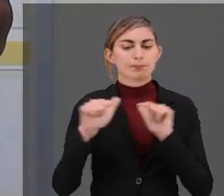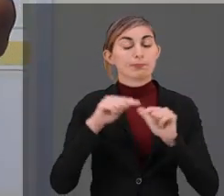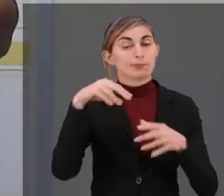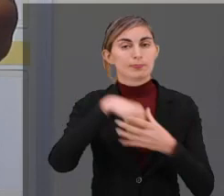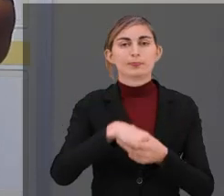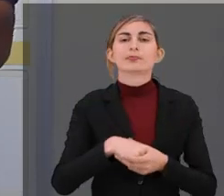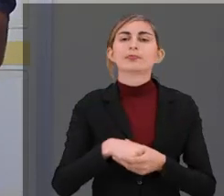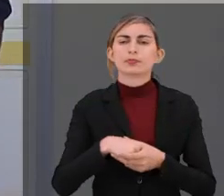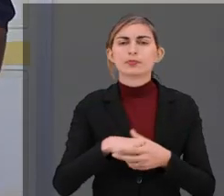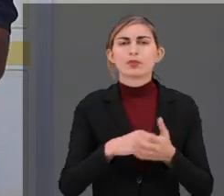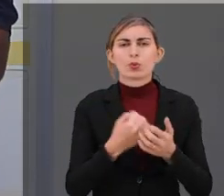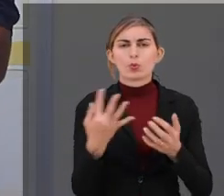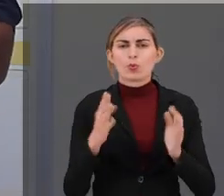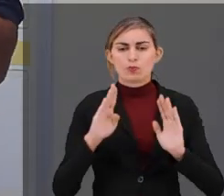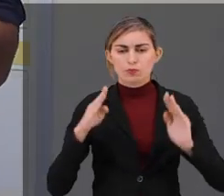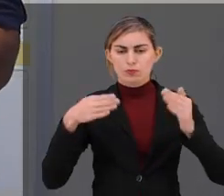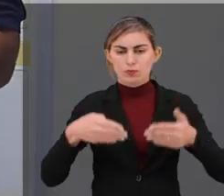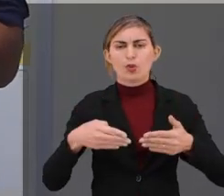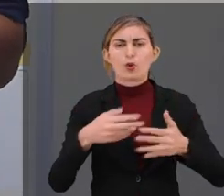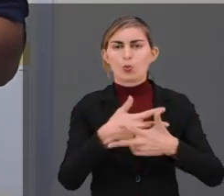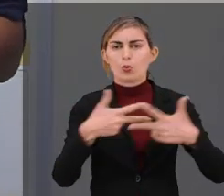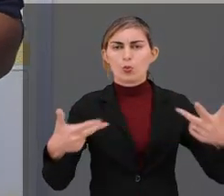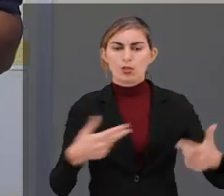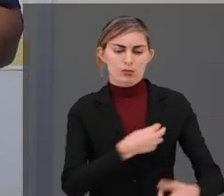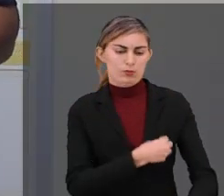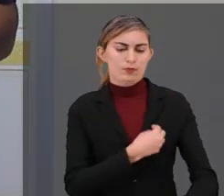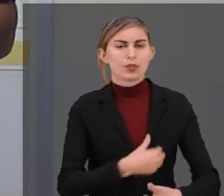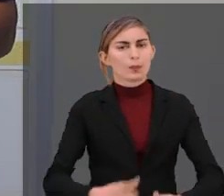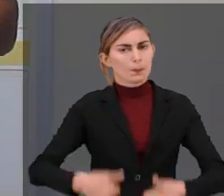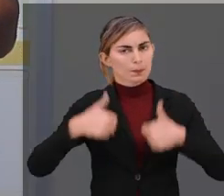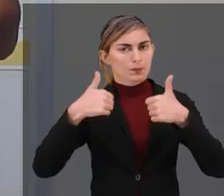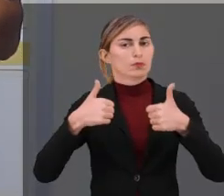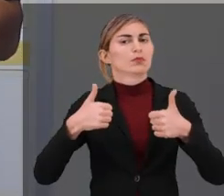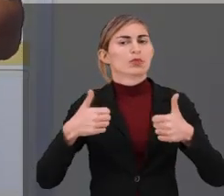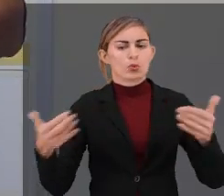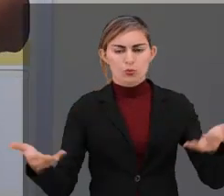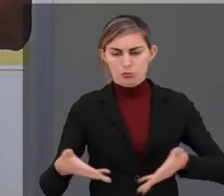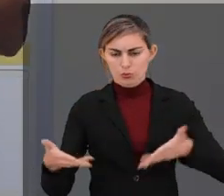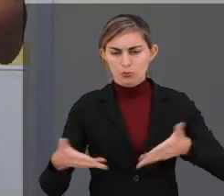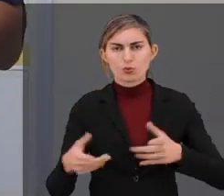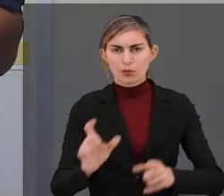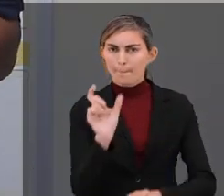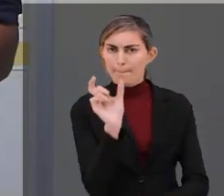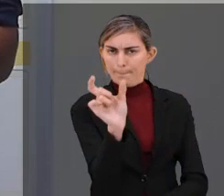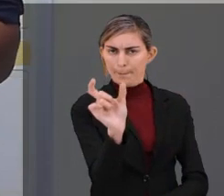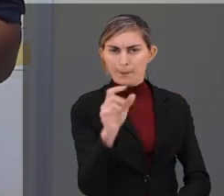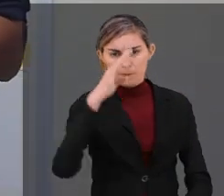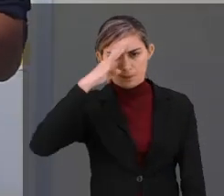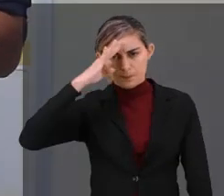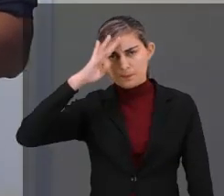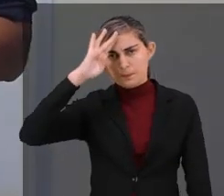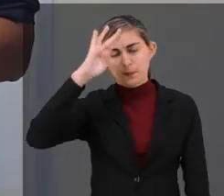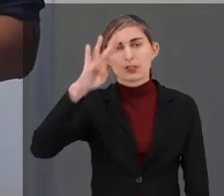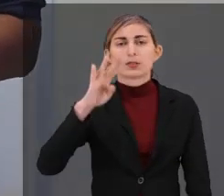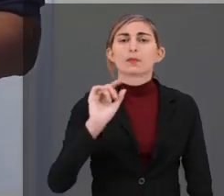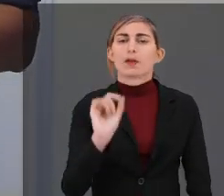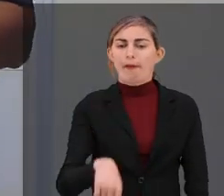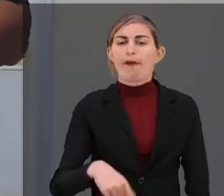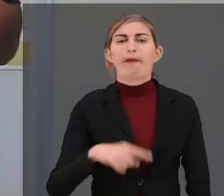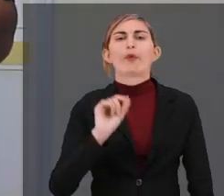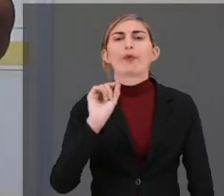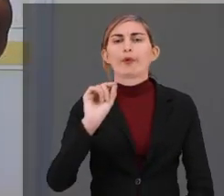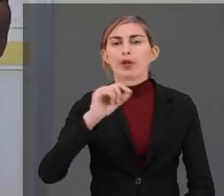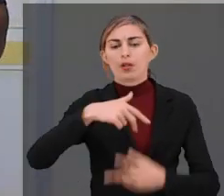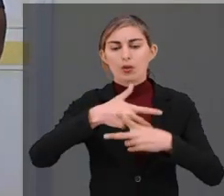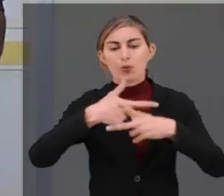trabalho como finalidade uma qualidade de vida melhor. Porque hoje a palavra principal hoje é qualidade de vida. Sim.